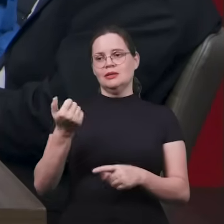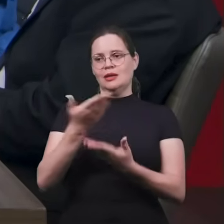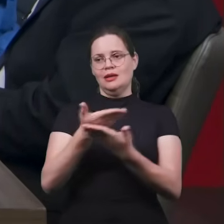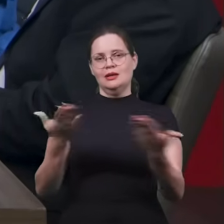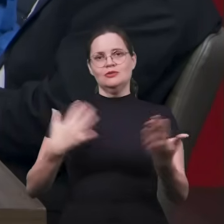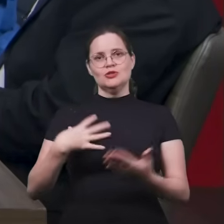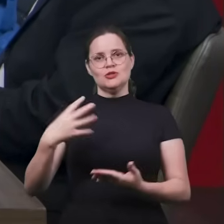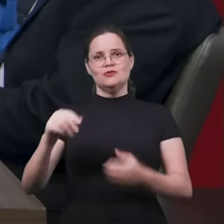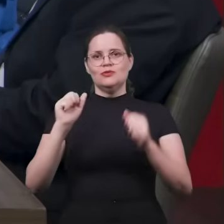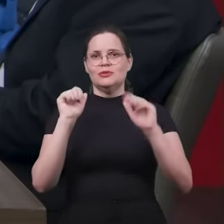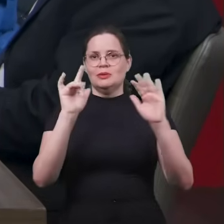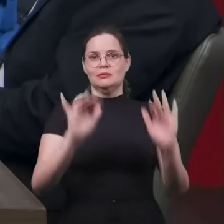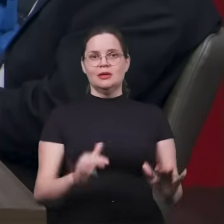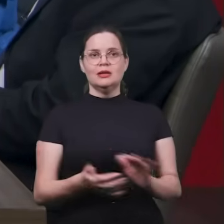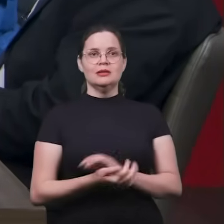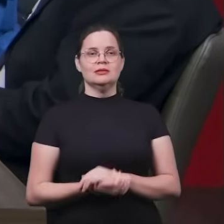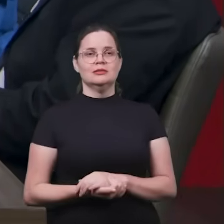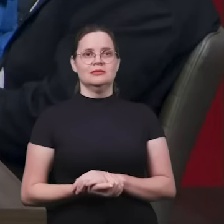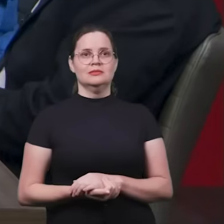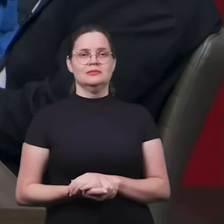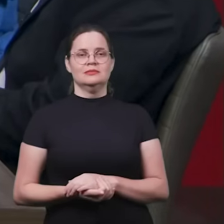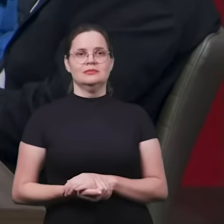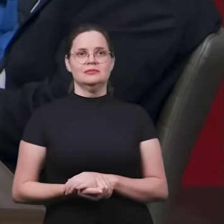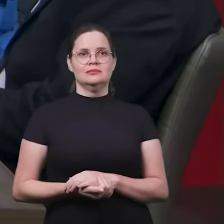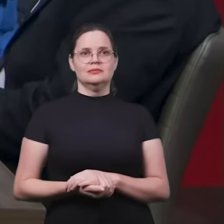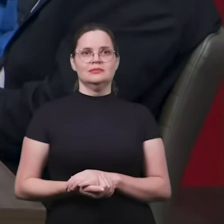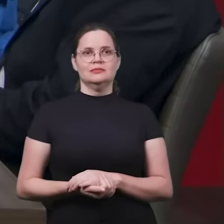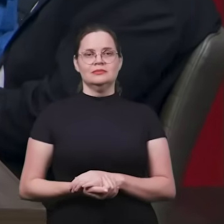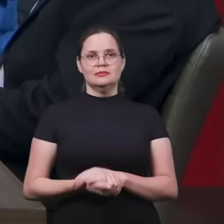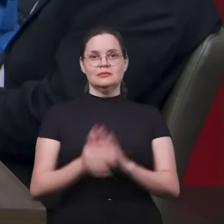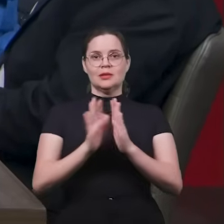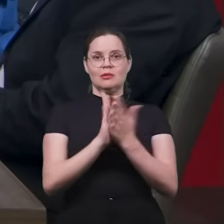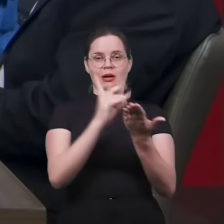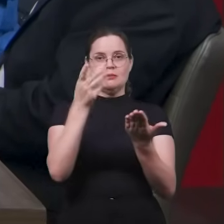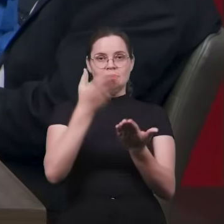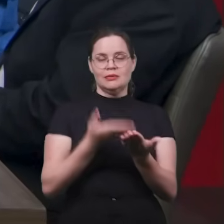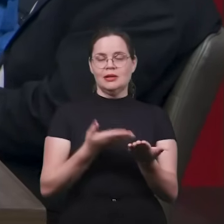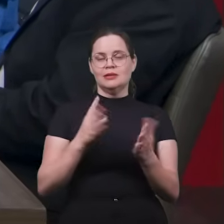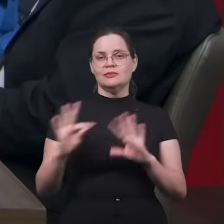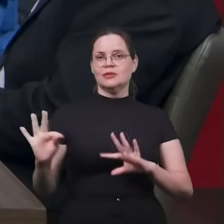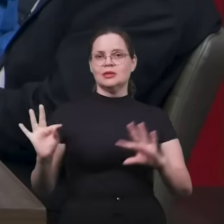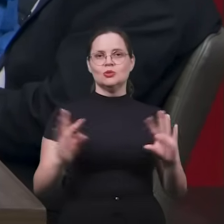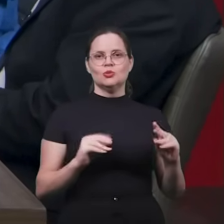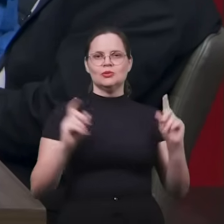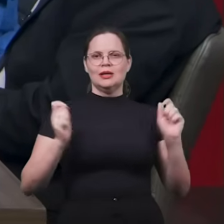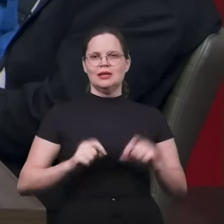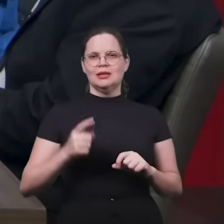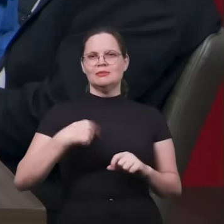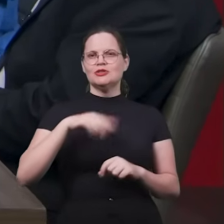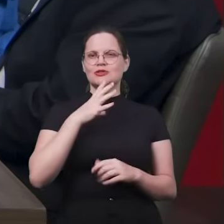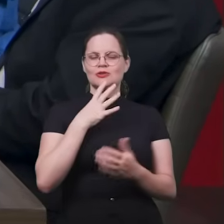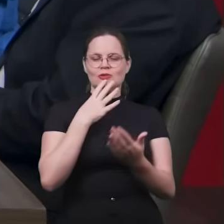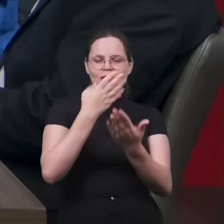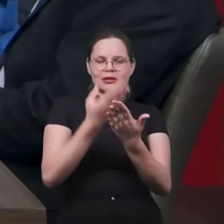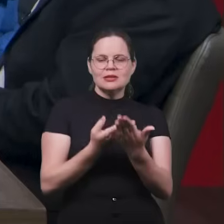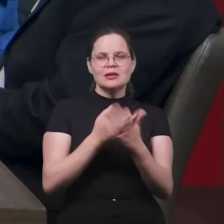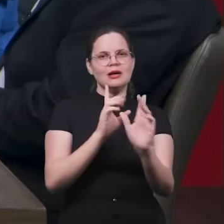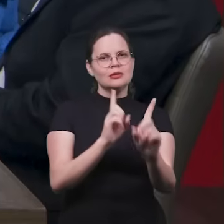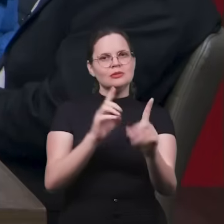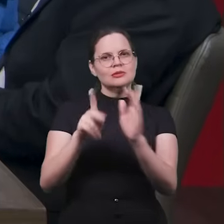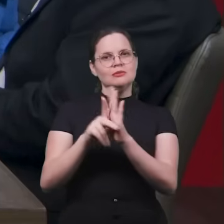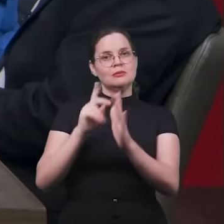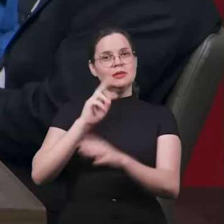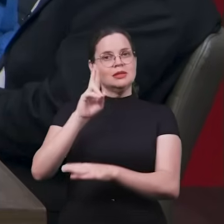né? E a palavra, ela é a forma, é o meio para você vencer o mundo, conhecer a doutrina